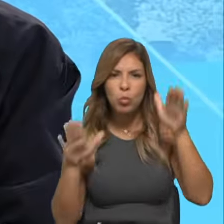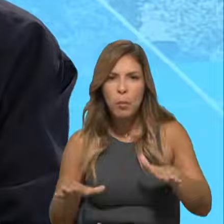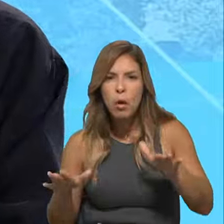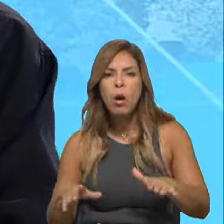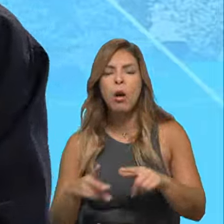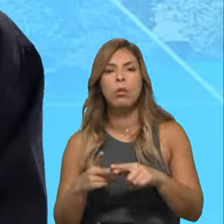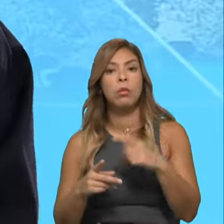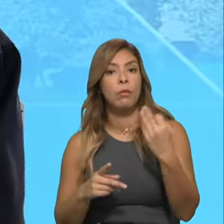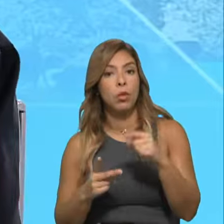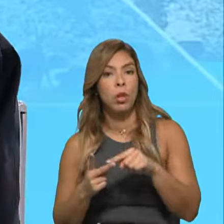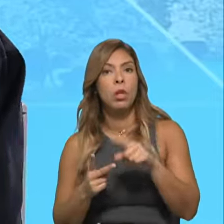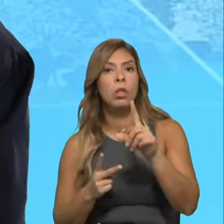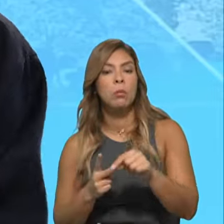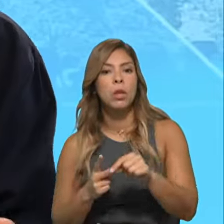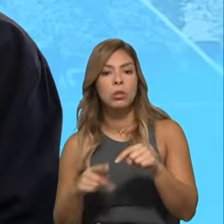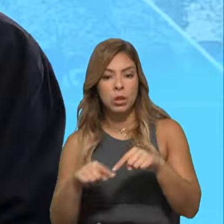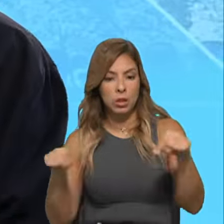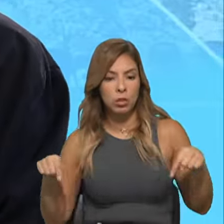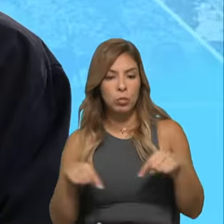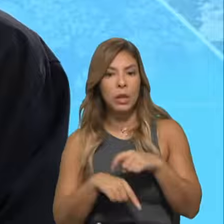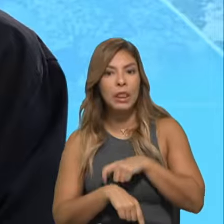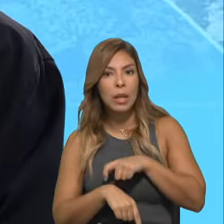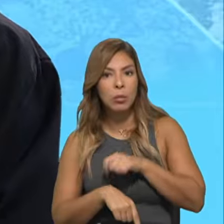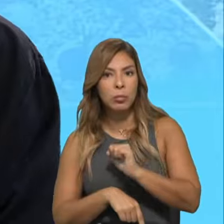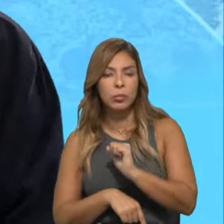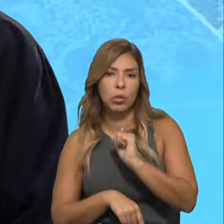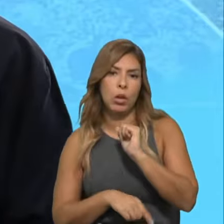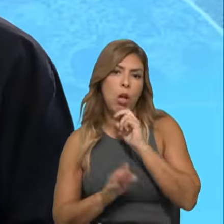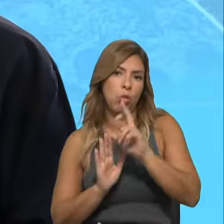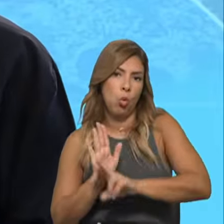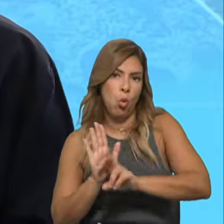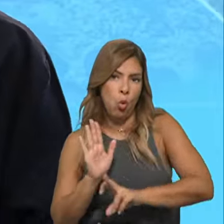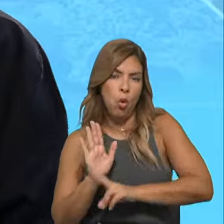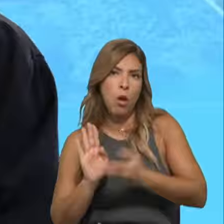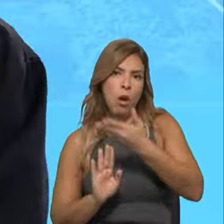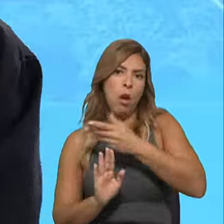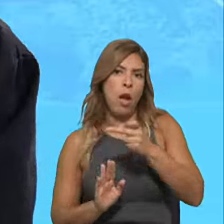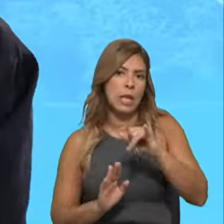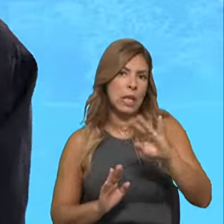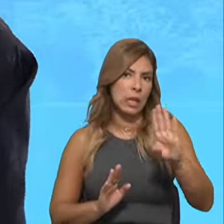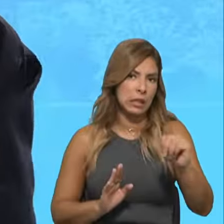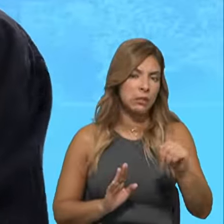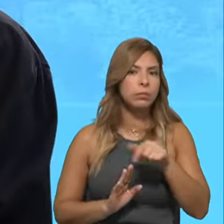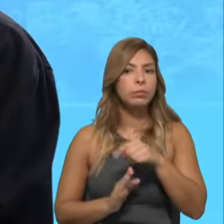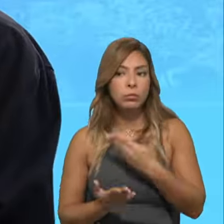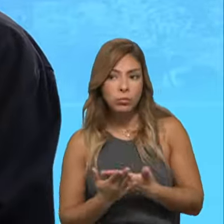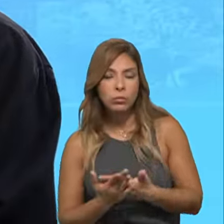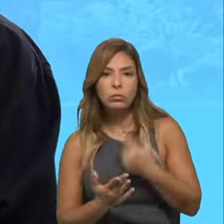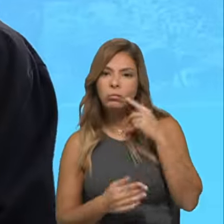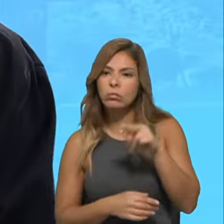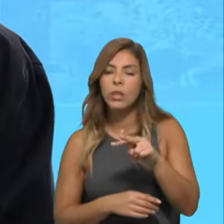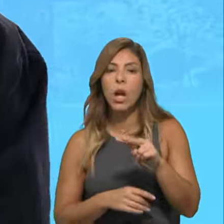também, no espaço do tempo do relatório, nos últimos 2 anos, do relatório da Fundação AIS, documenta-se, por exemplo, que no espaço